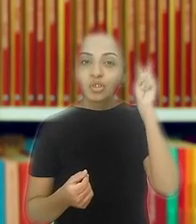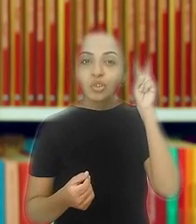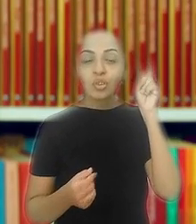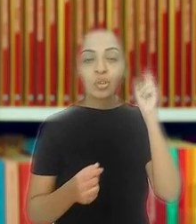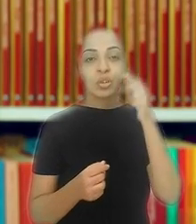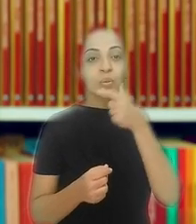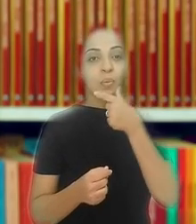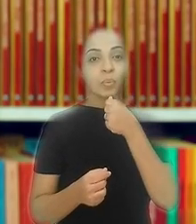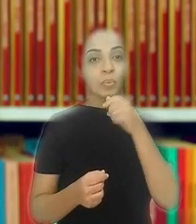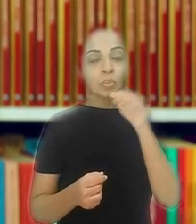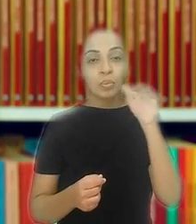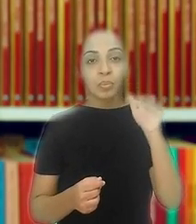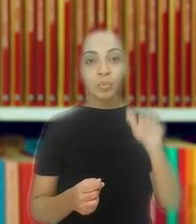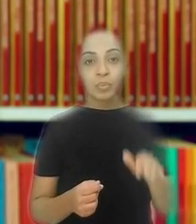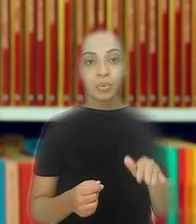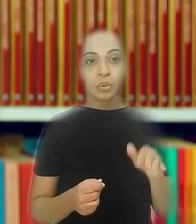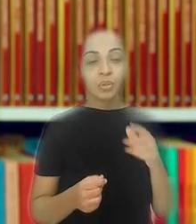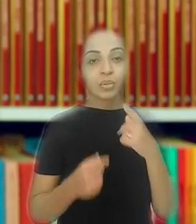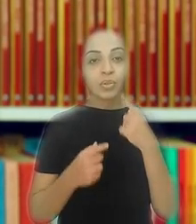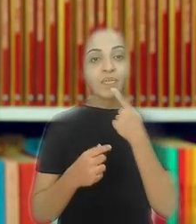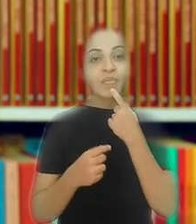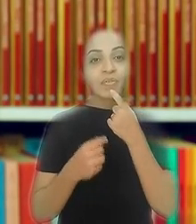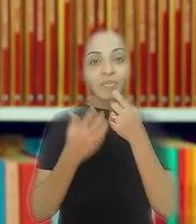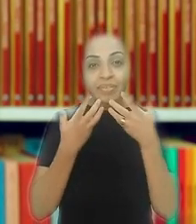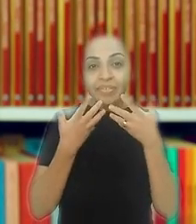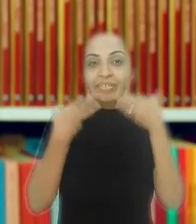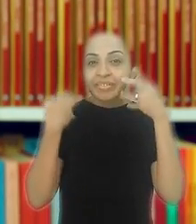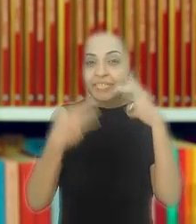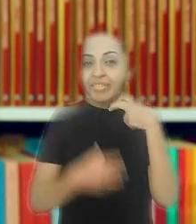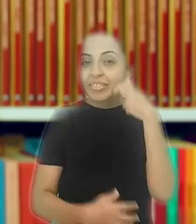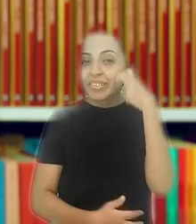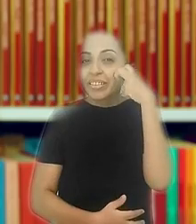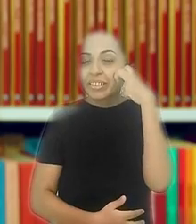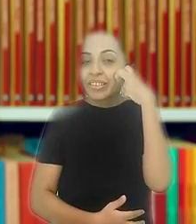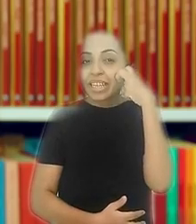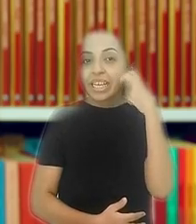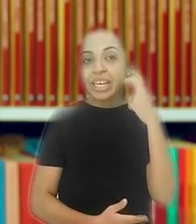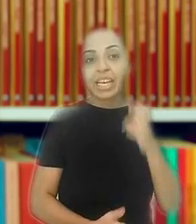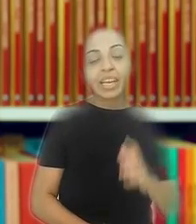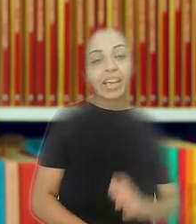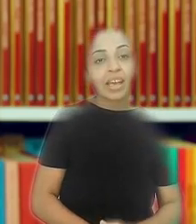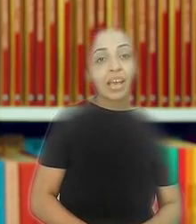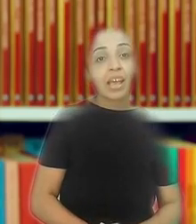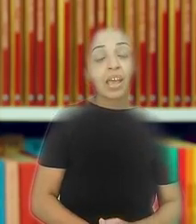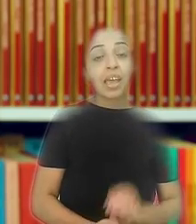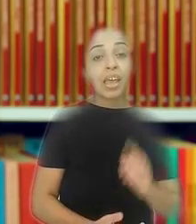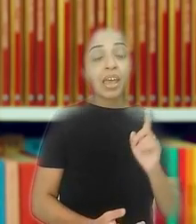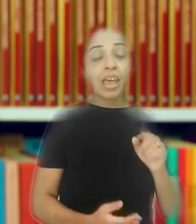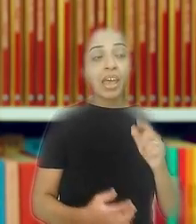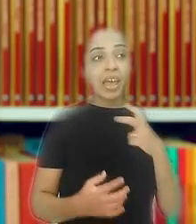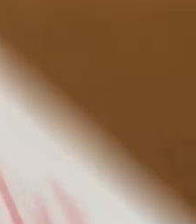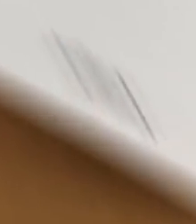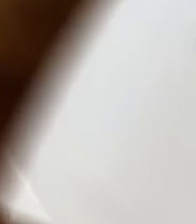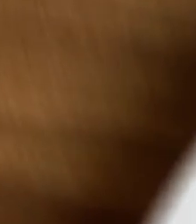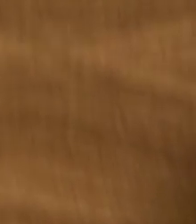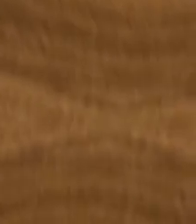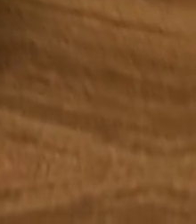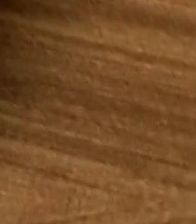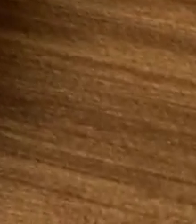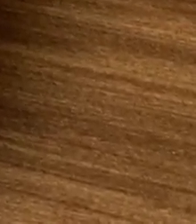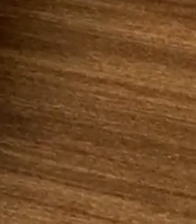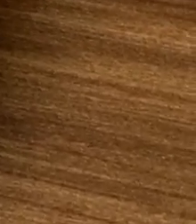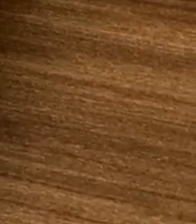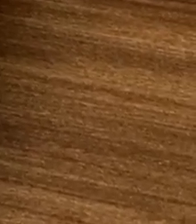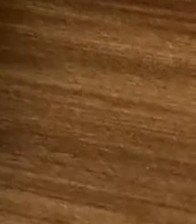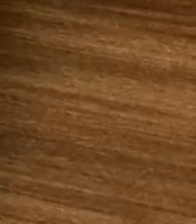garoto que tem todo momento fica com o rostinho dele vermelho envergonhado roborizado e isso